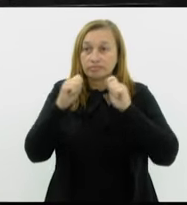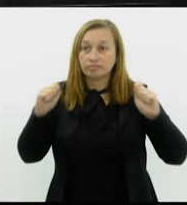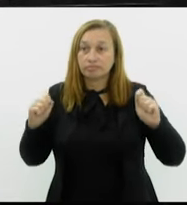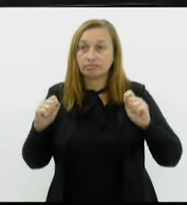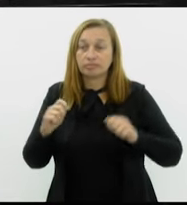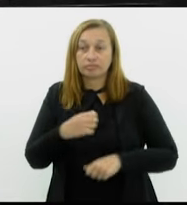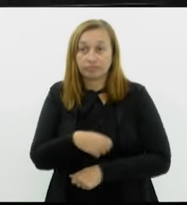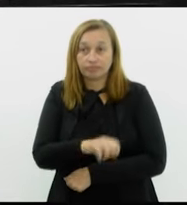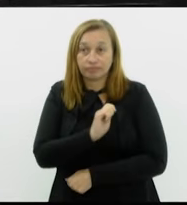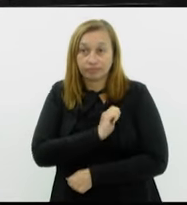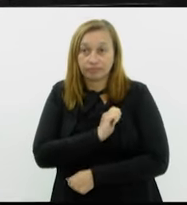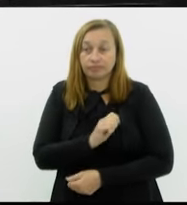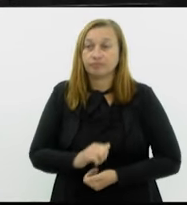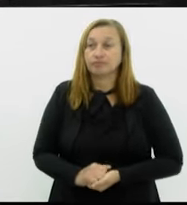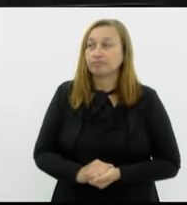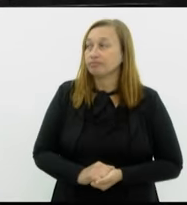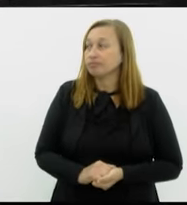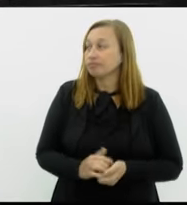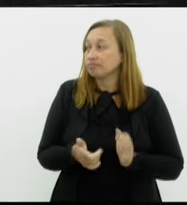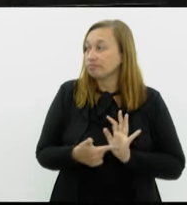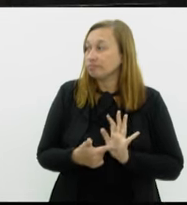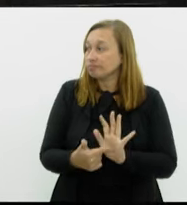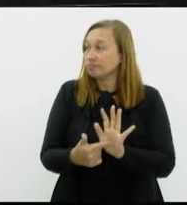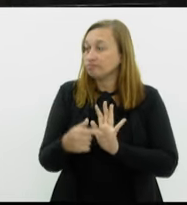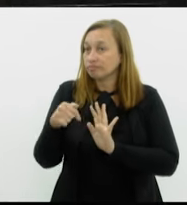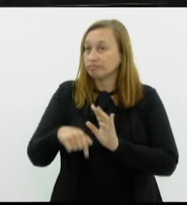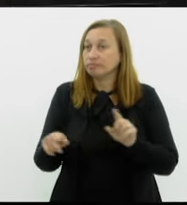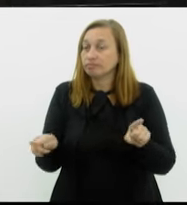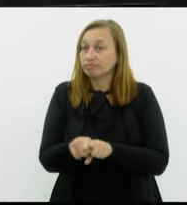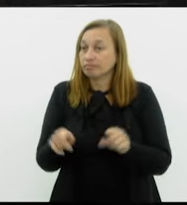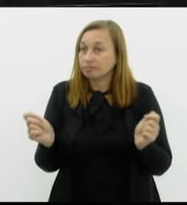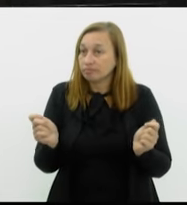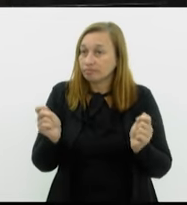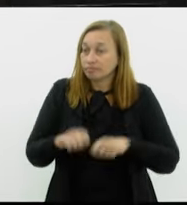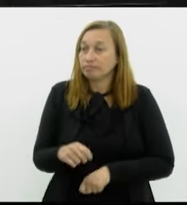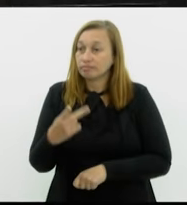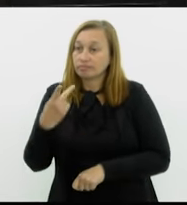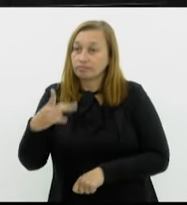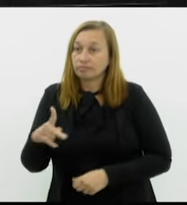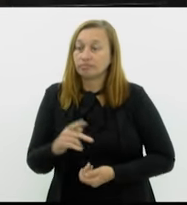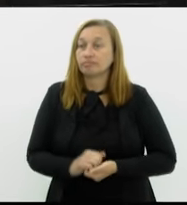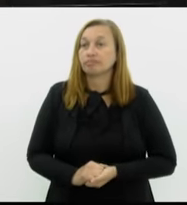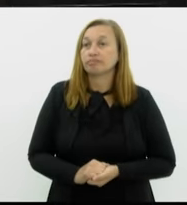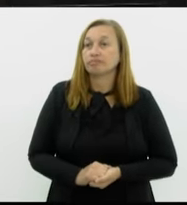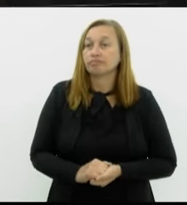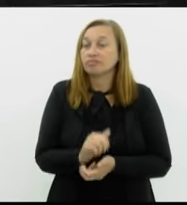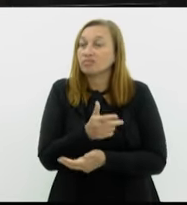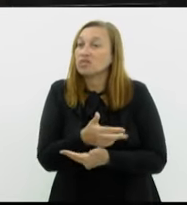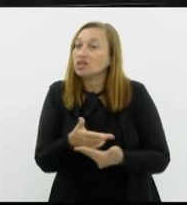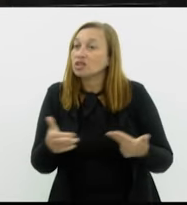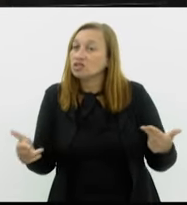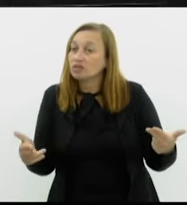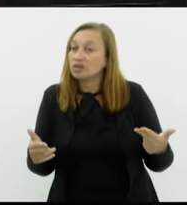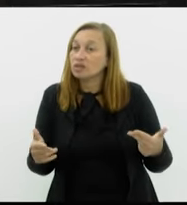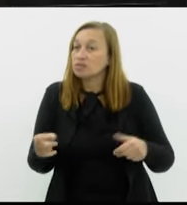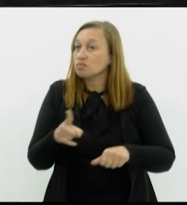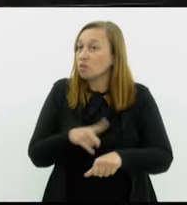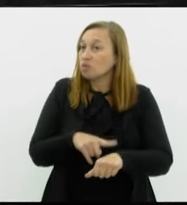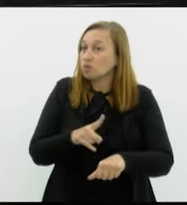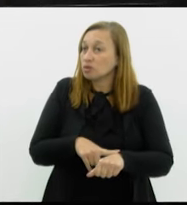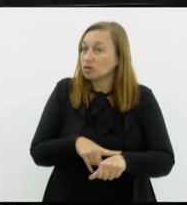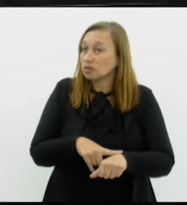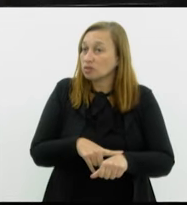fiscal, e mostrou aqui também a sua competência das diversas vezes que